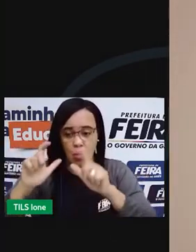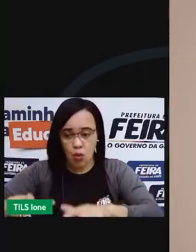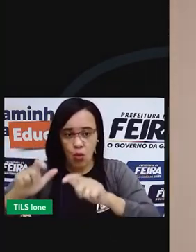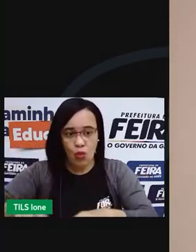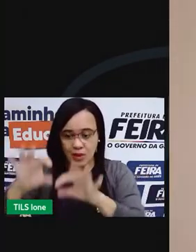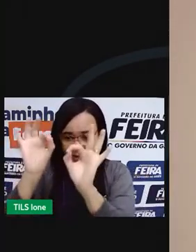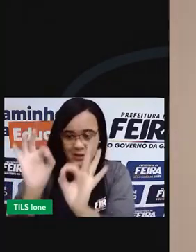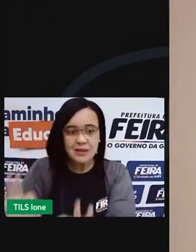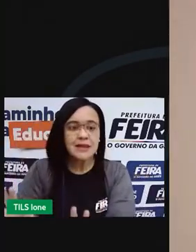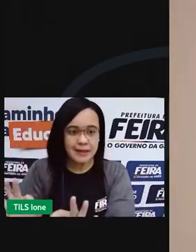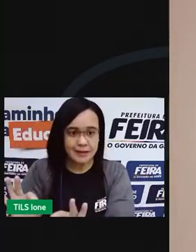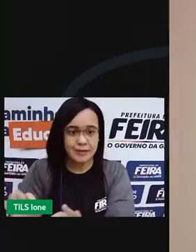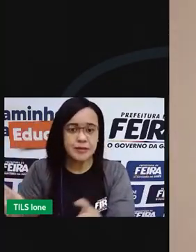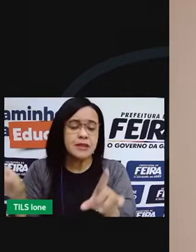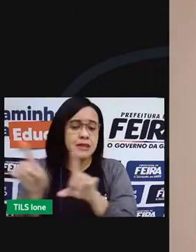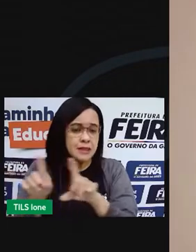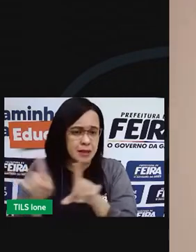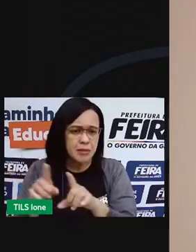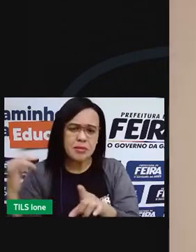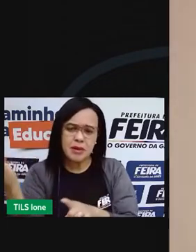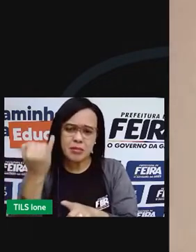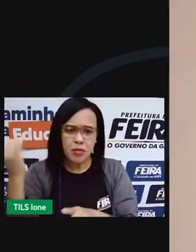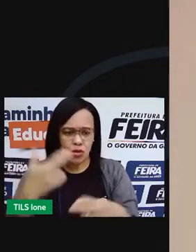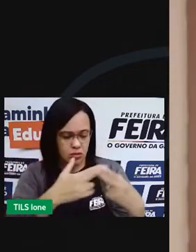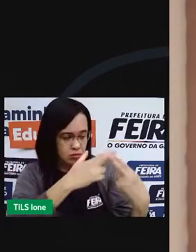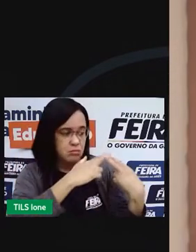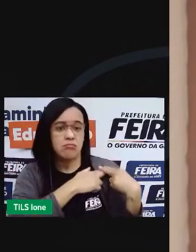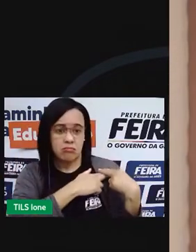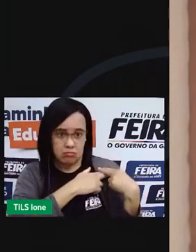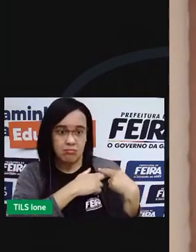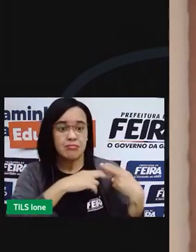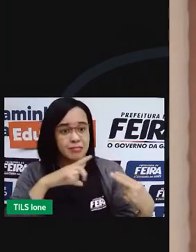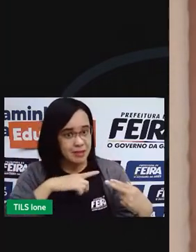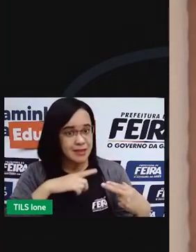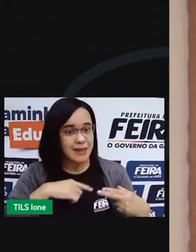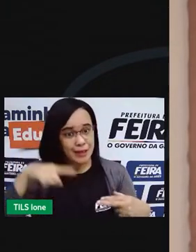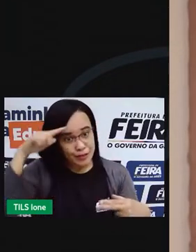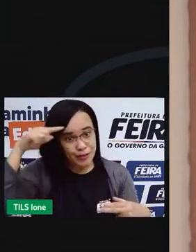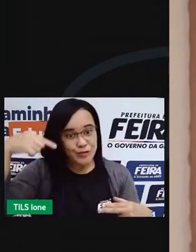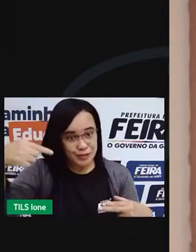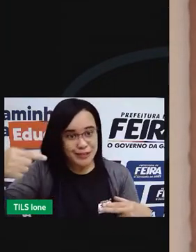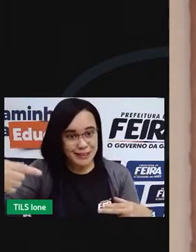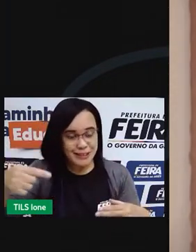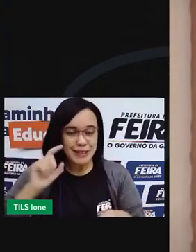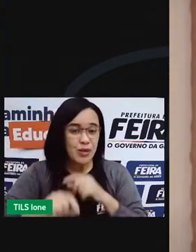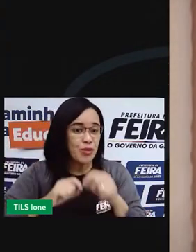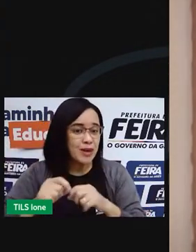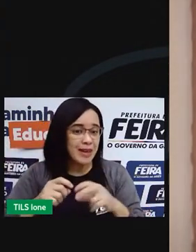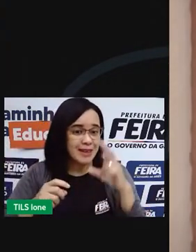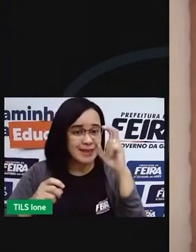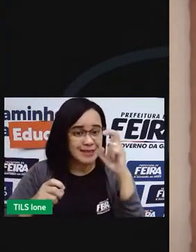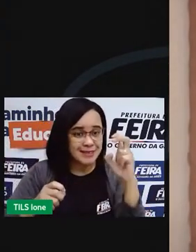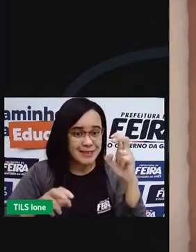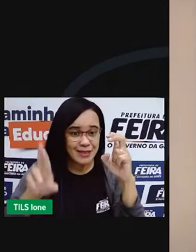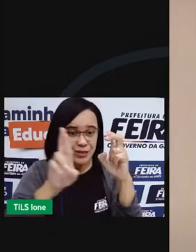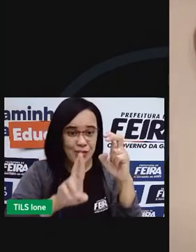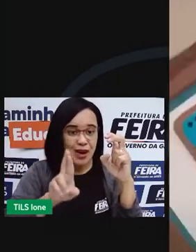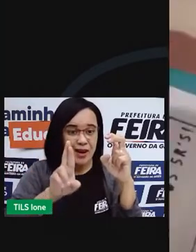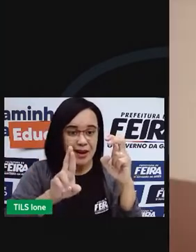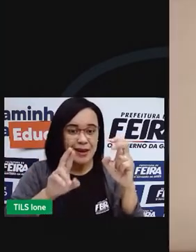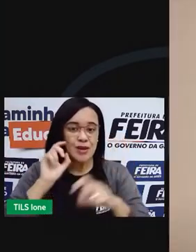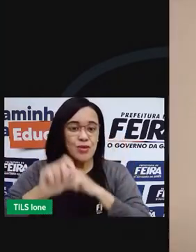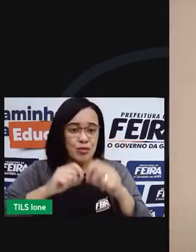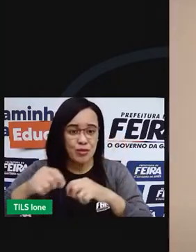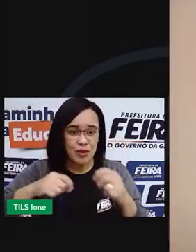nos responsabilizar por nossas atitudes no dia a dia. É muito importante que a gente pratique os 5 R's, que são os novos hábitos do